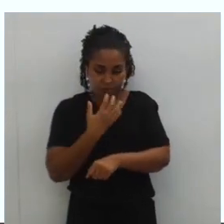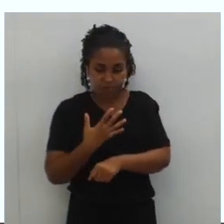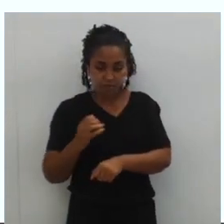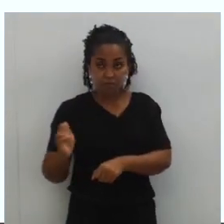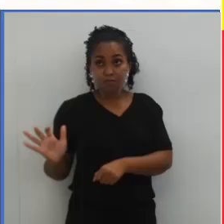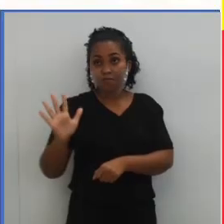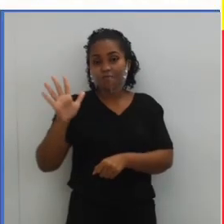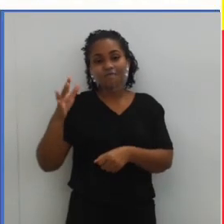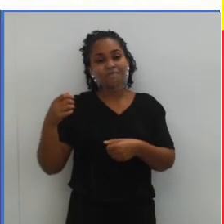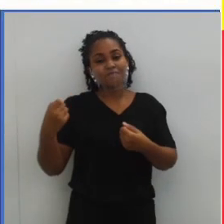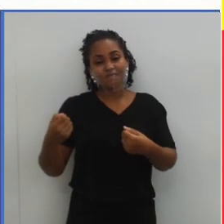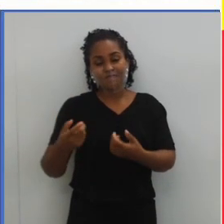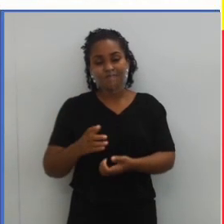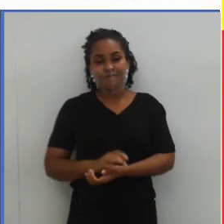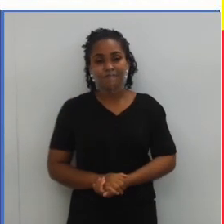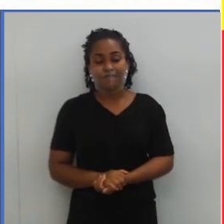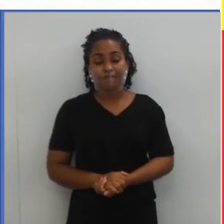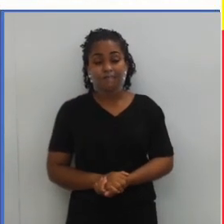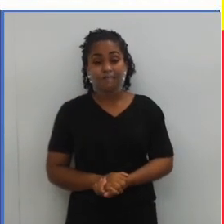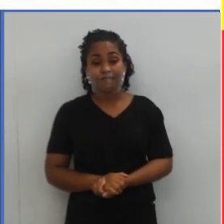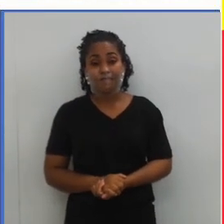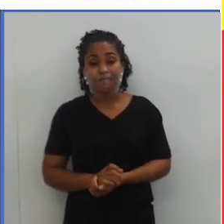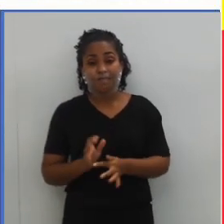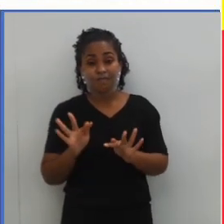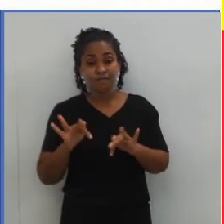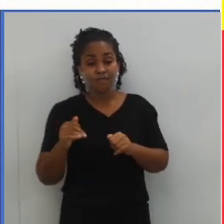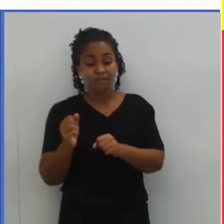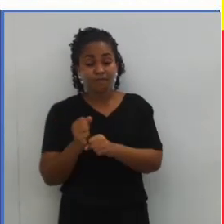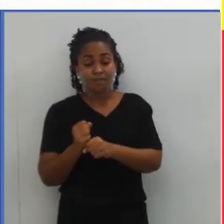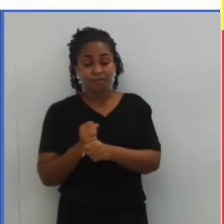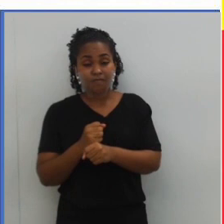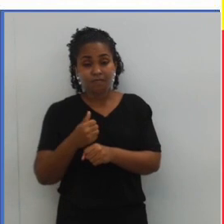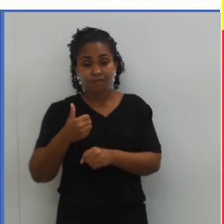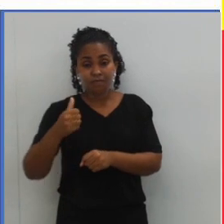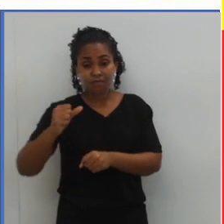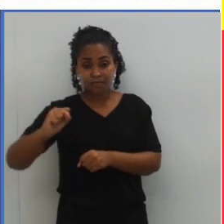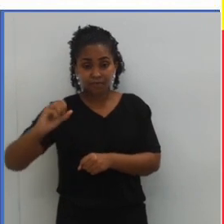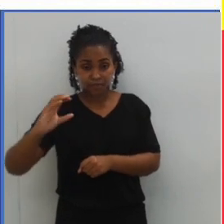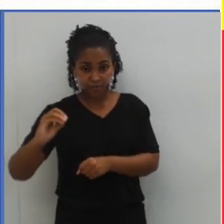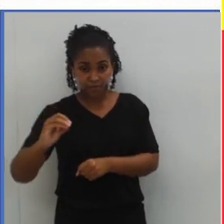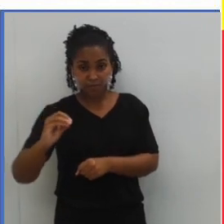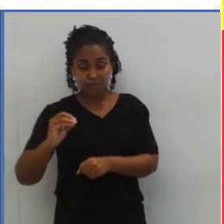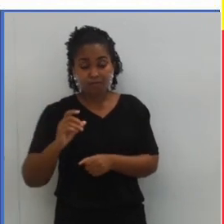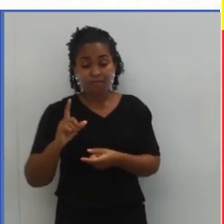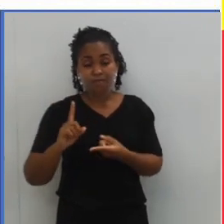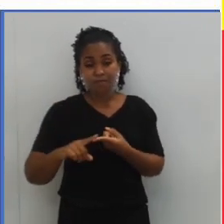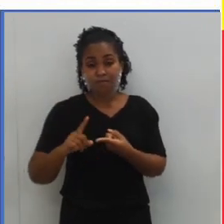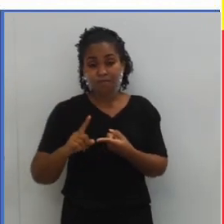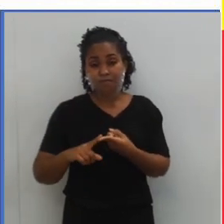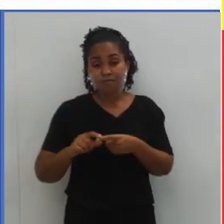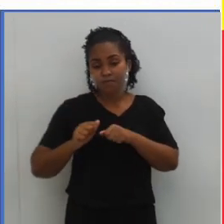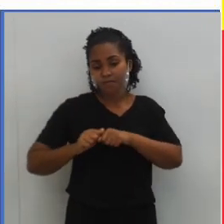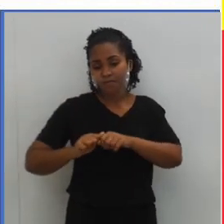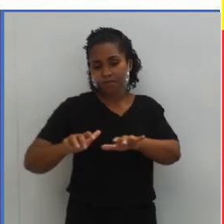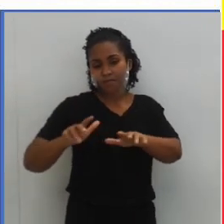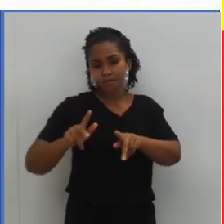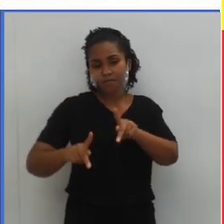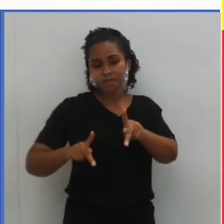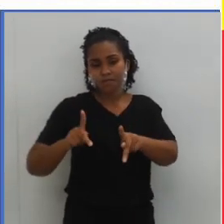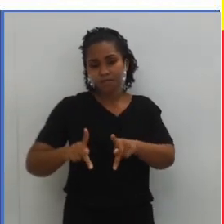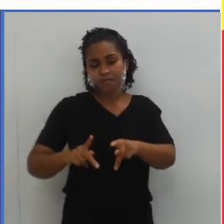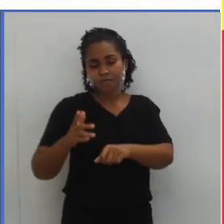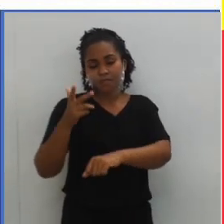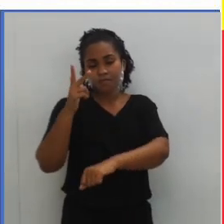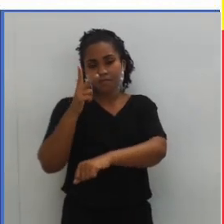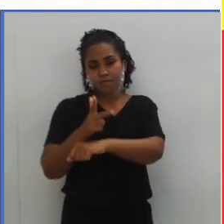financeiro. Aí no final da década de 1980, né, com a popularização do vídeo,